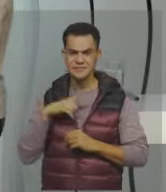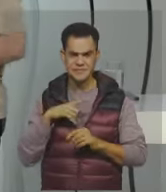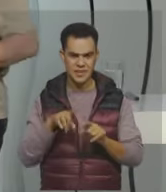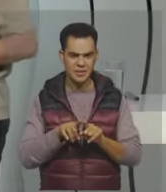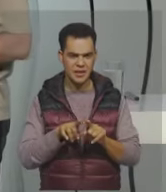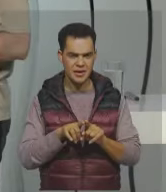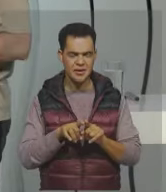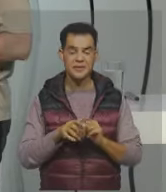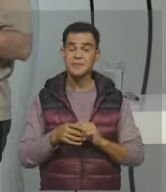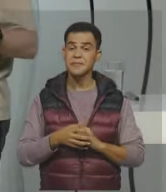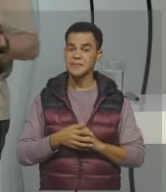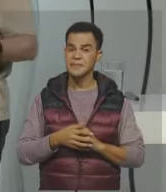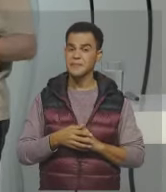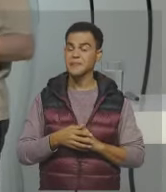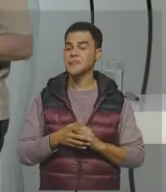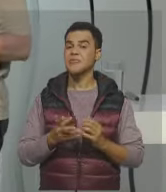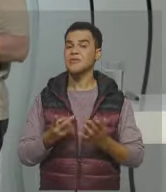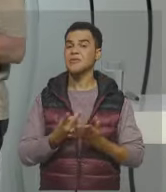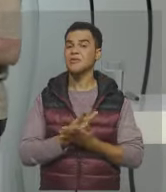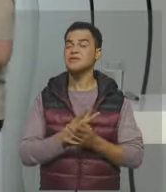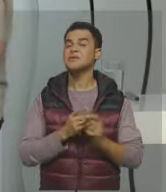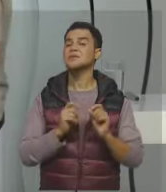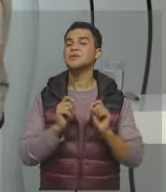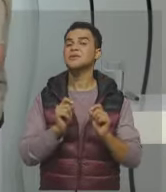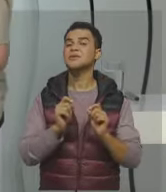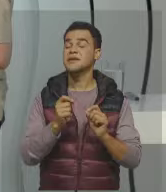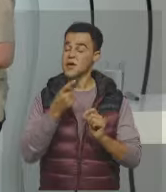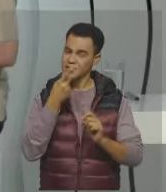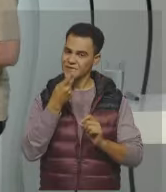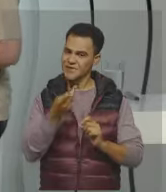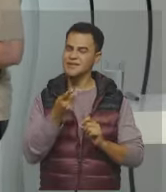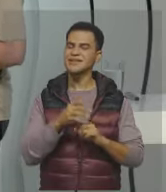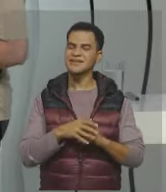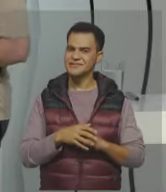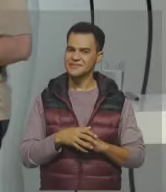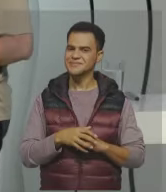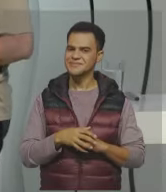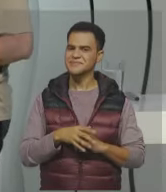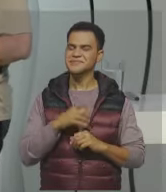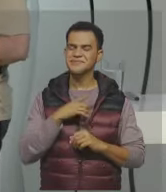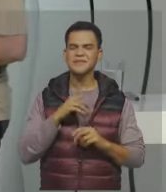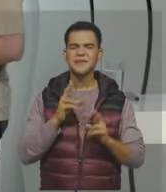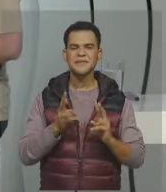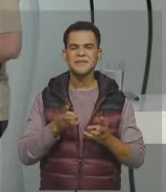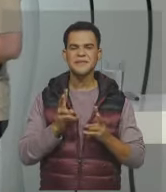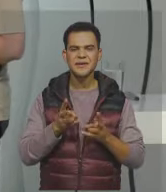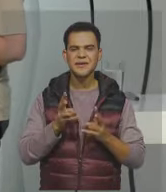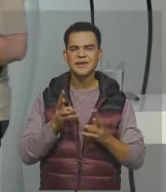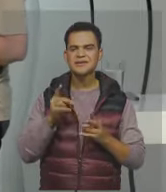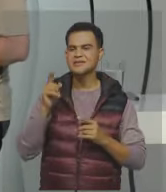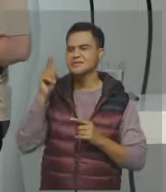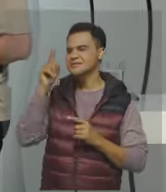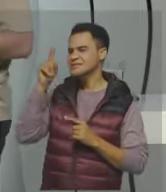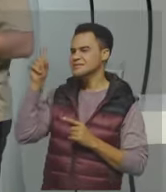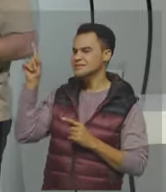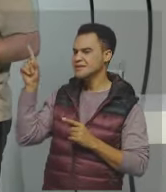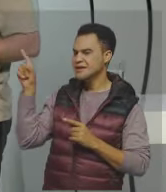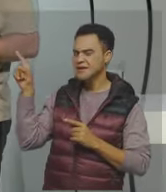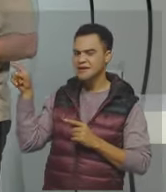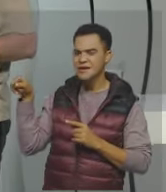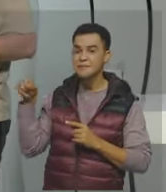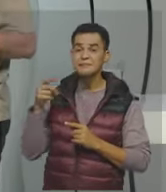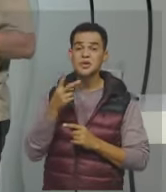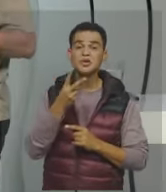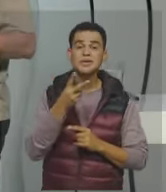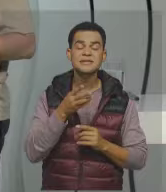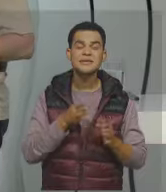Ou seja, aconteceu o que eu acabei de falar, né? Eu tenho uma mesma resistência para os dois caminhos. Nesse